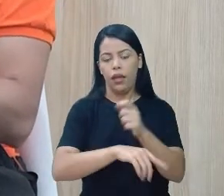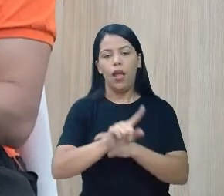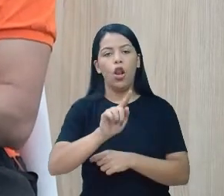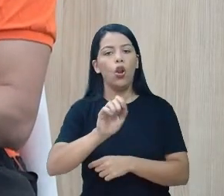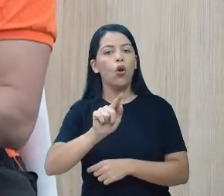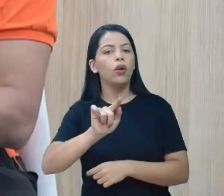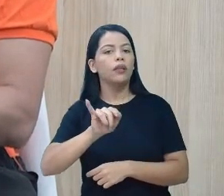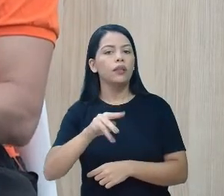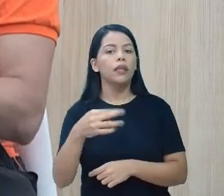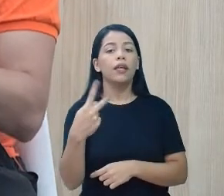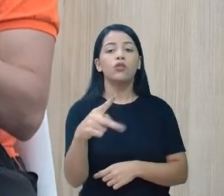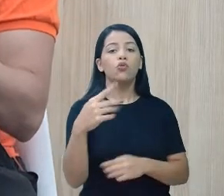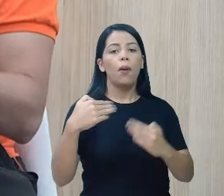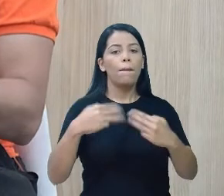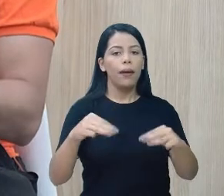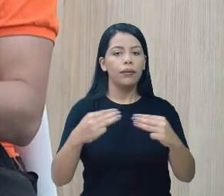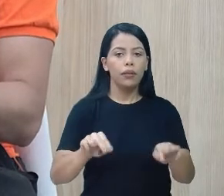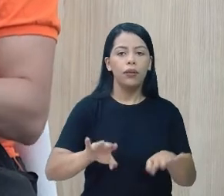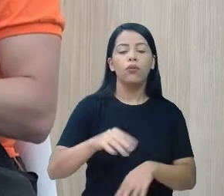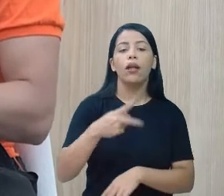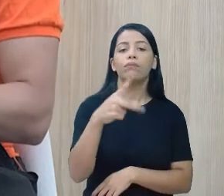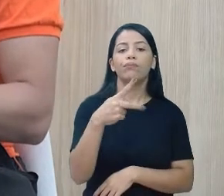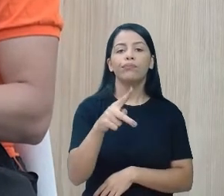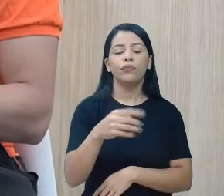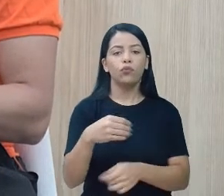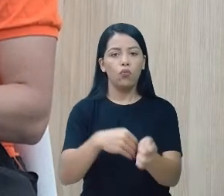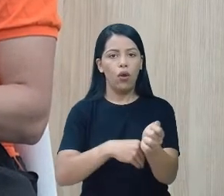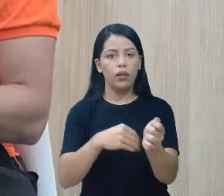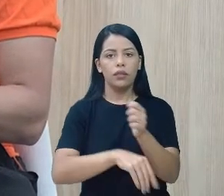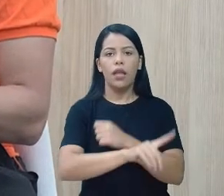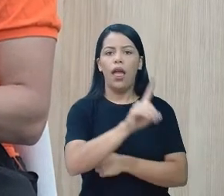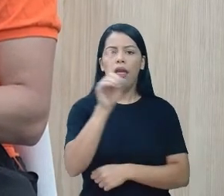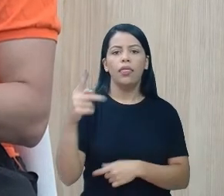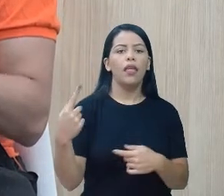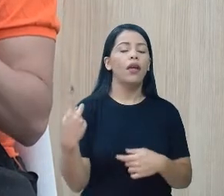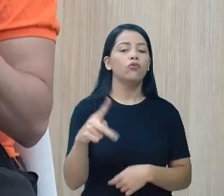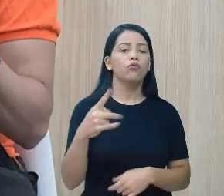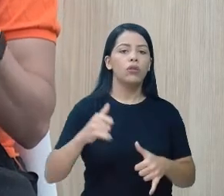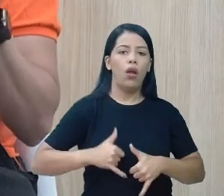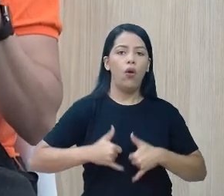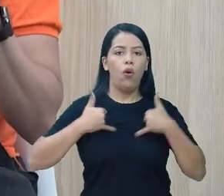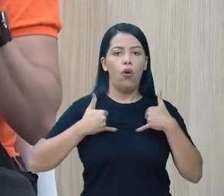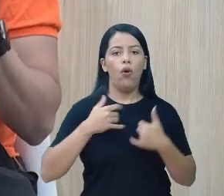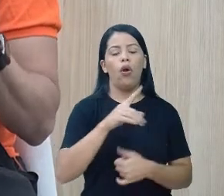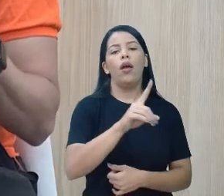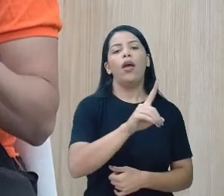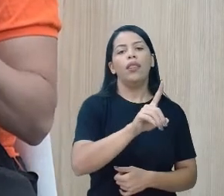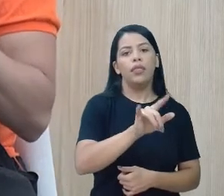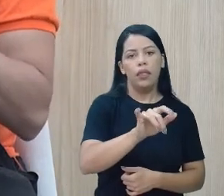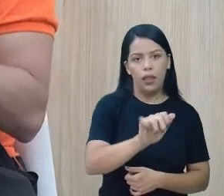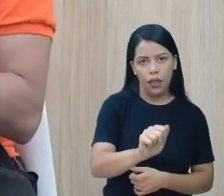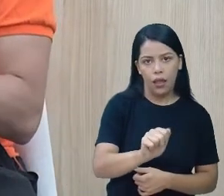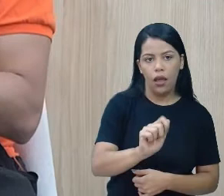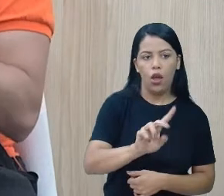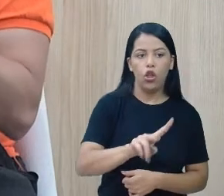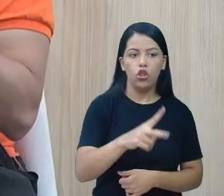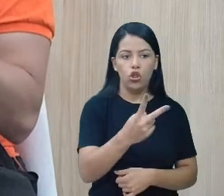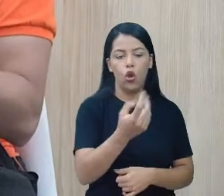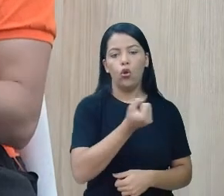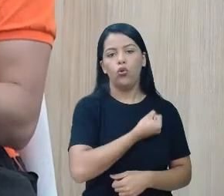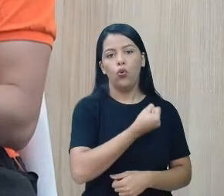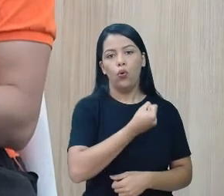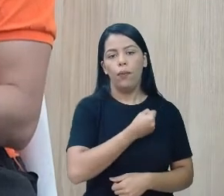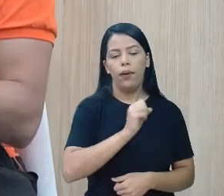a sua matrícula e a sua senha é a data do seu nascimento, tá bom? Dia com 2 dígitos, mês com